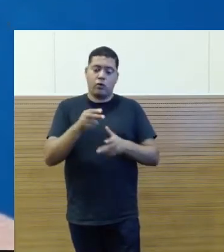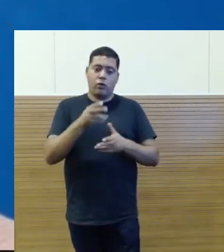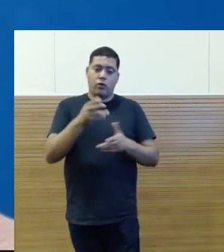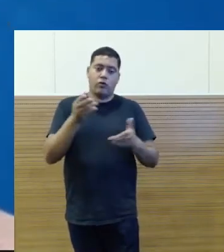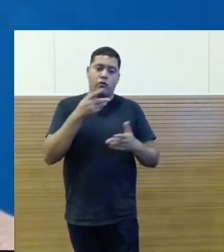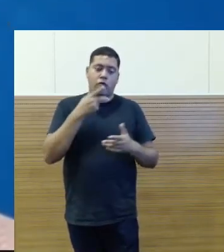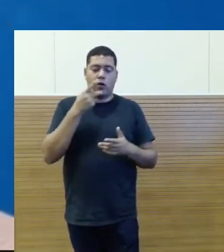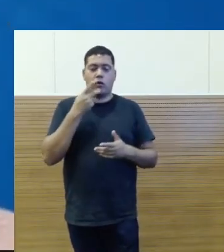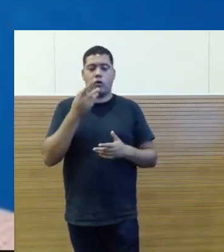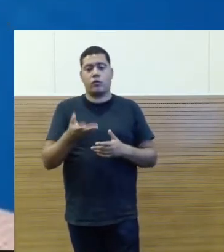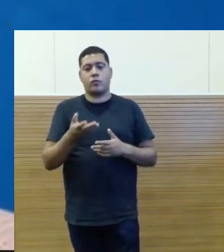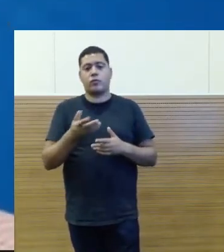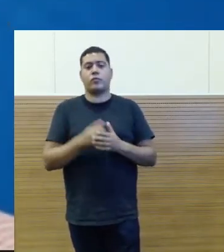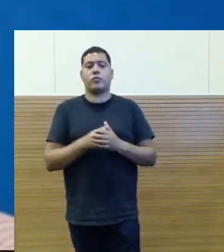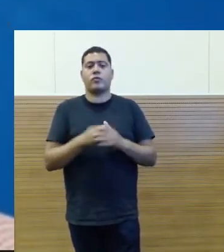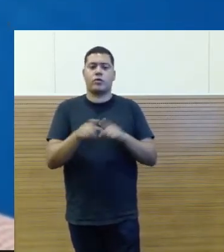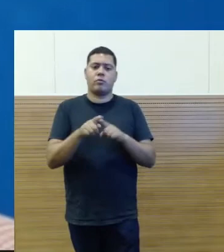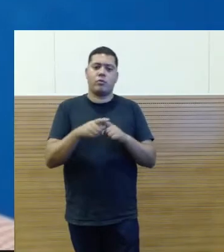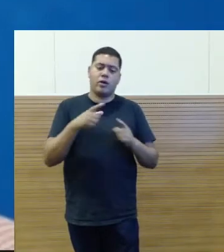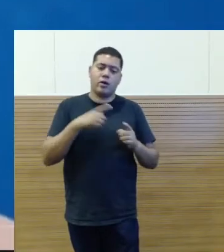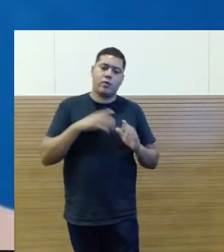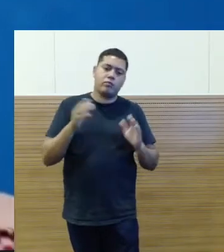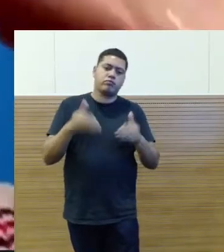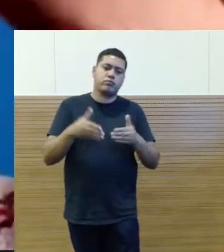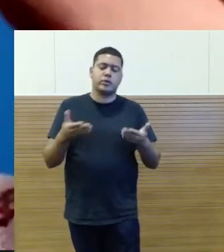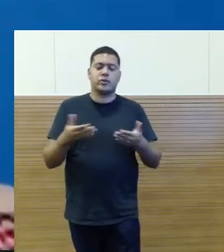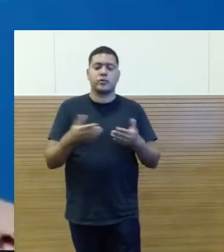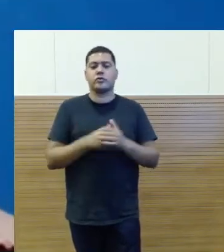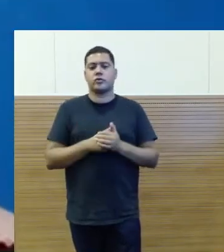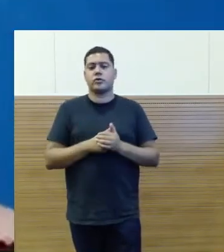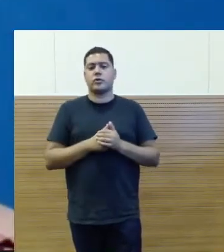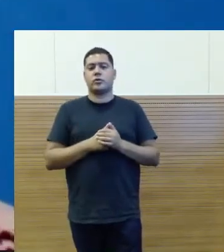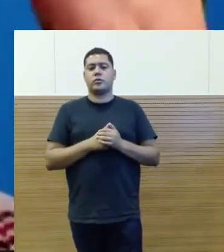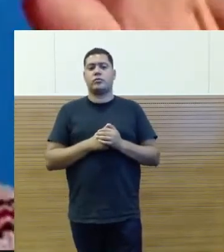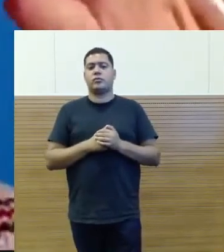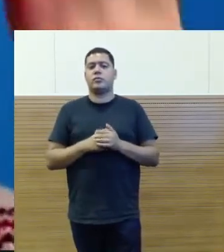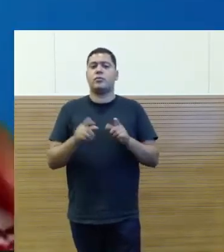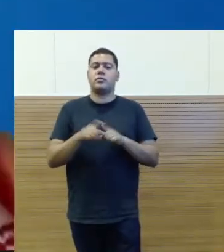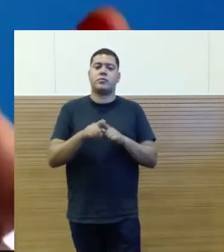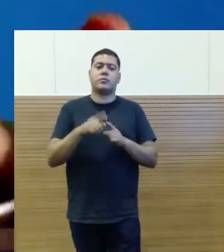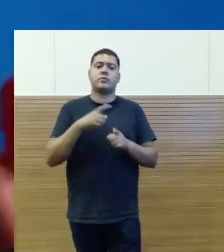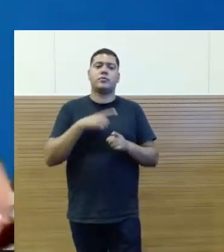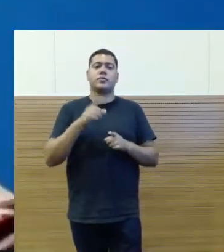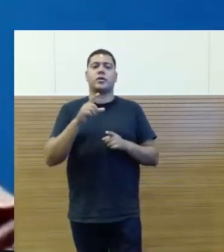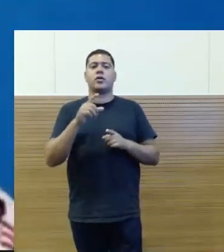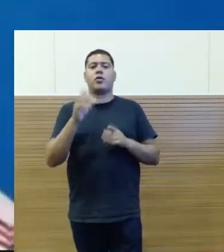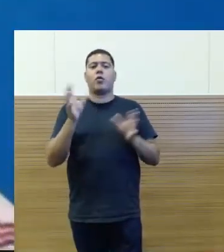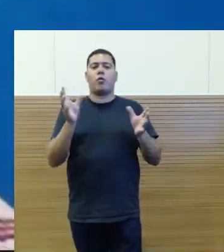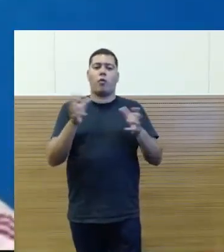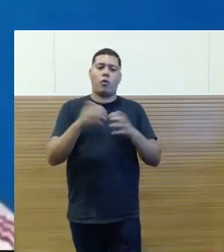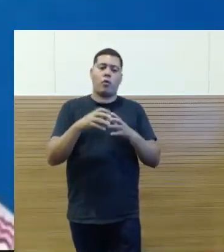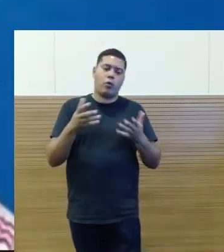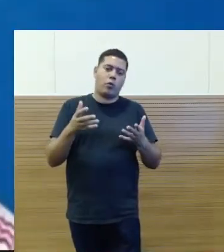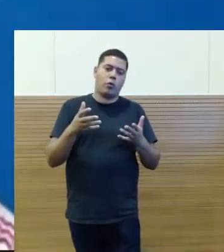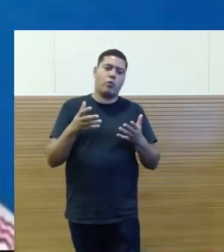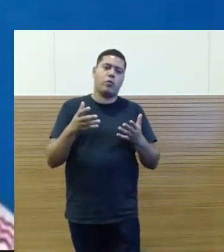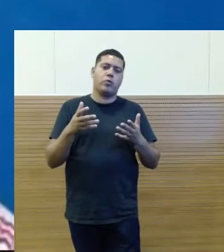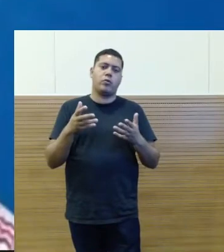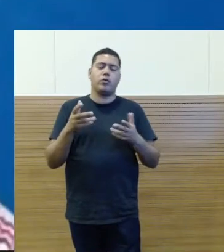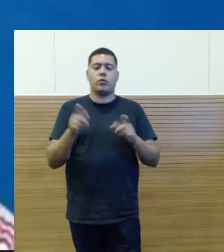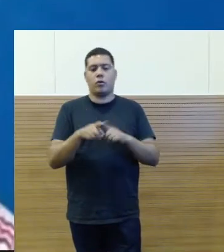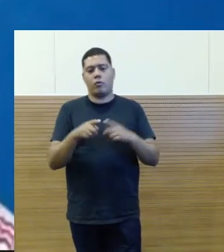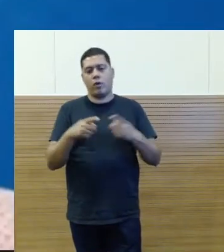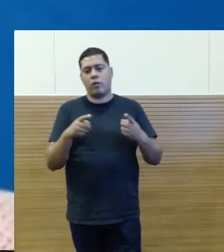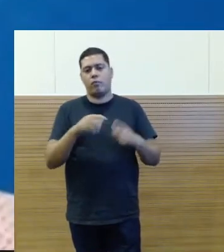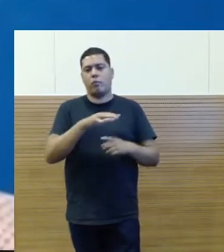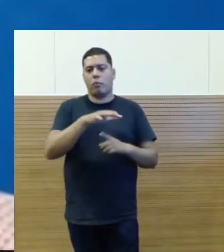aqui está fazendo sobre questões específicas. Deve haver subgrupos na coalizão de de dietas, como ambientes